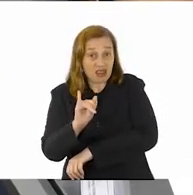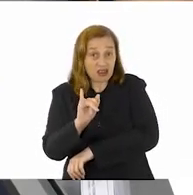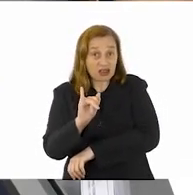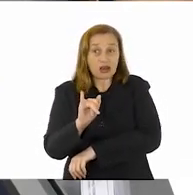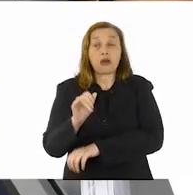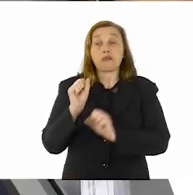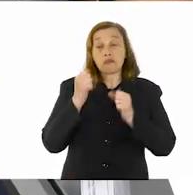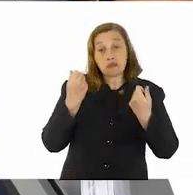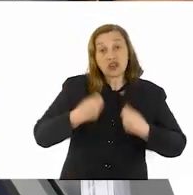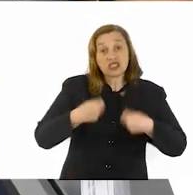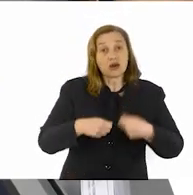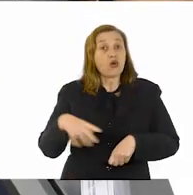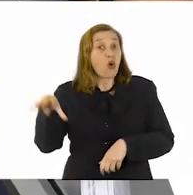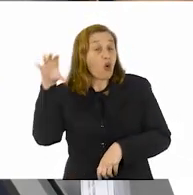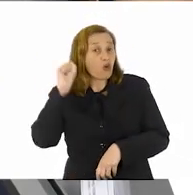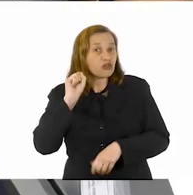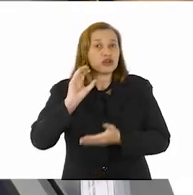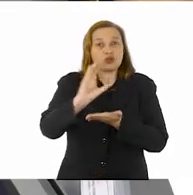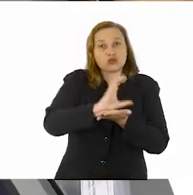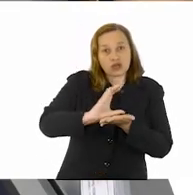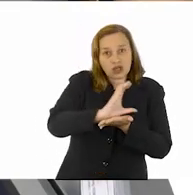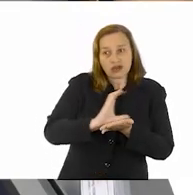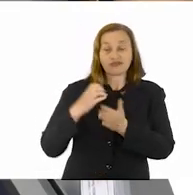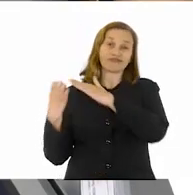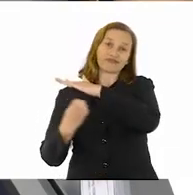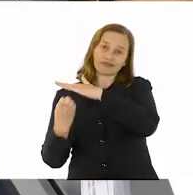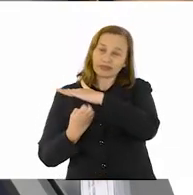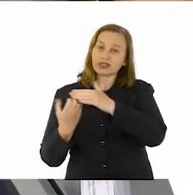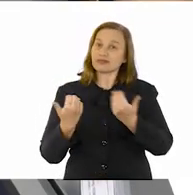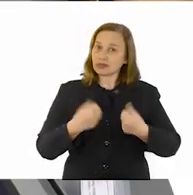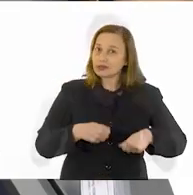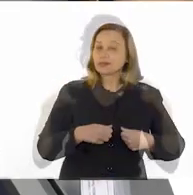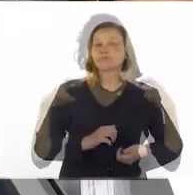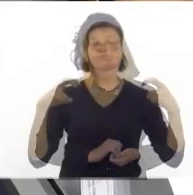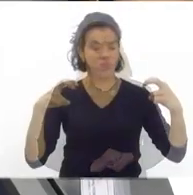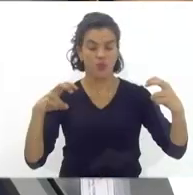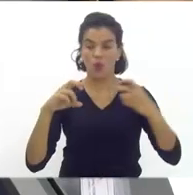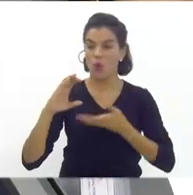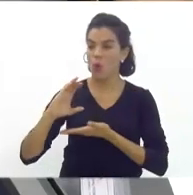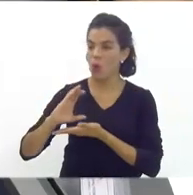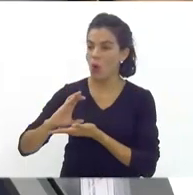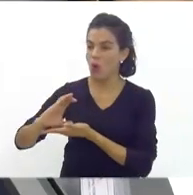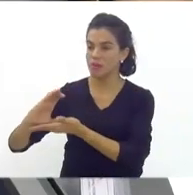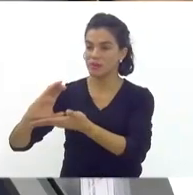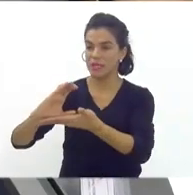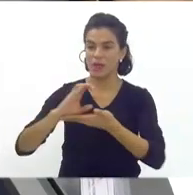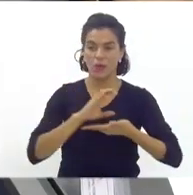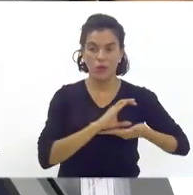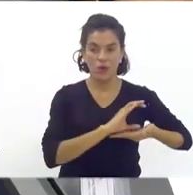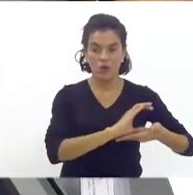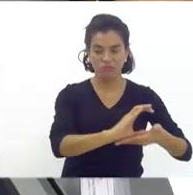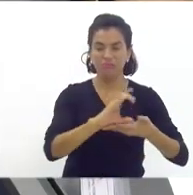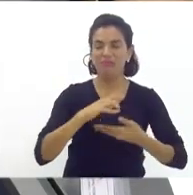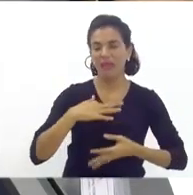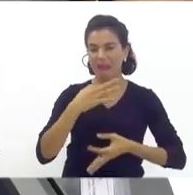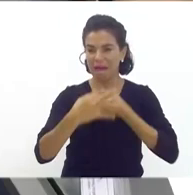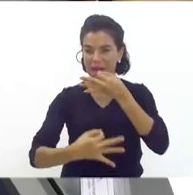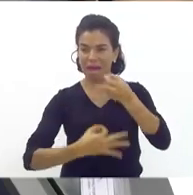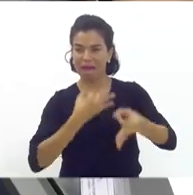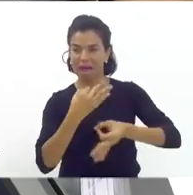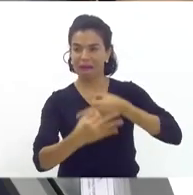fazer uma CPI sem que pudéssemos ouvir aqui os conselheiros das agências ah inúmeras críticas por parte